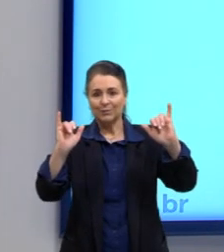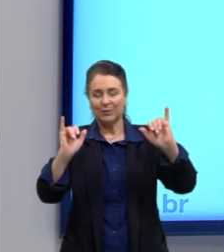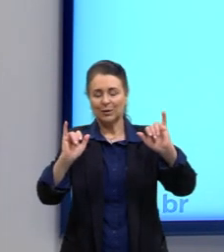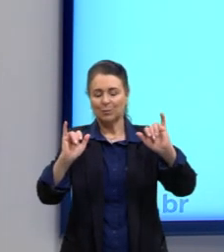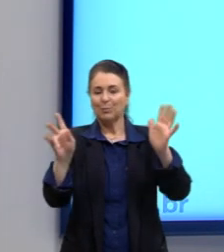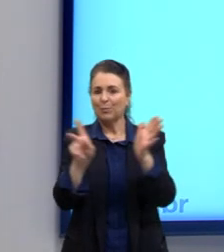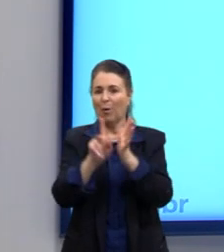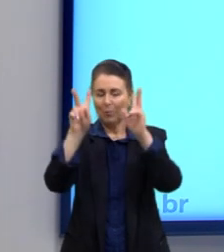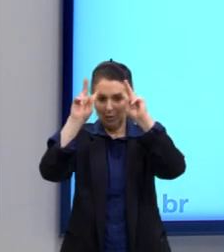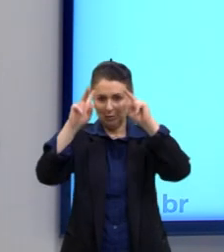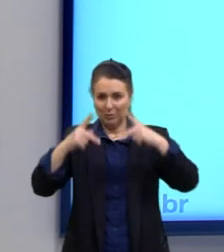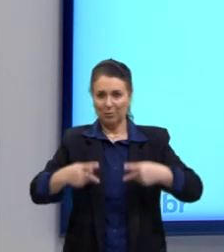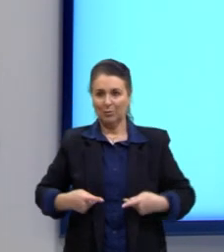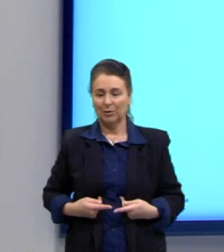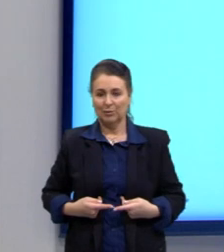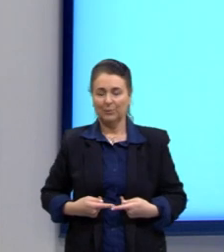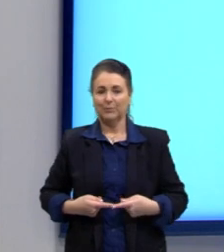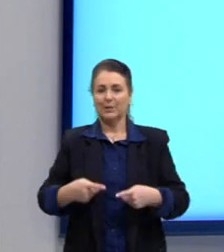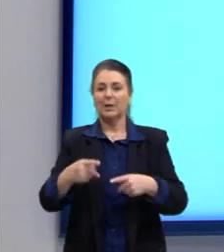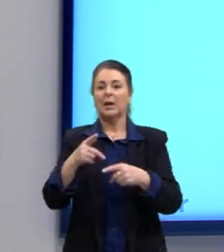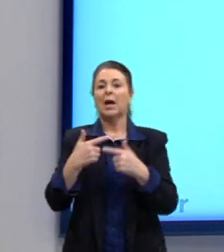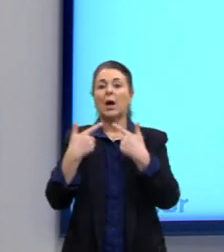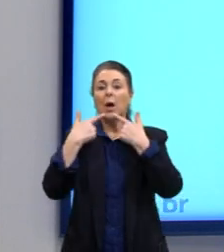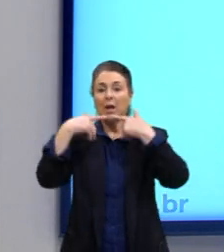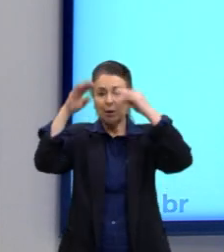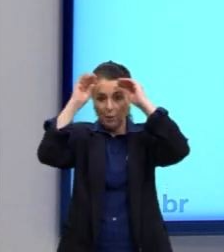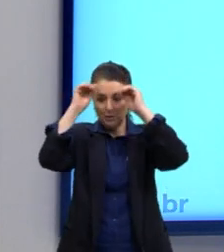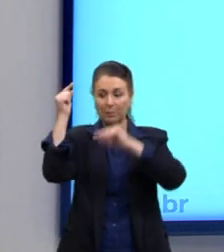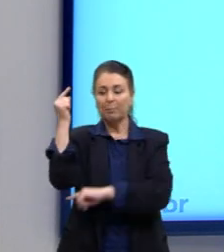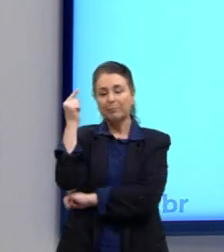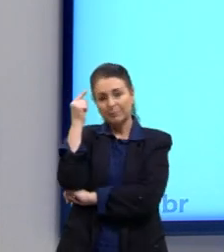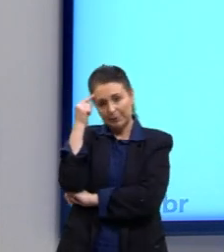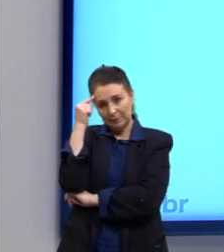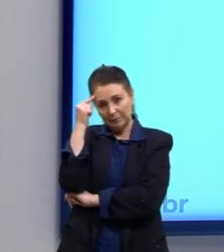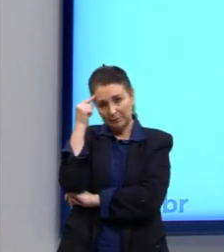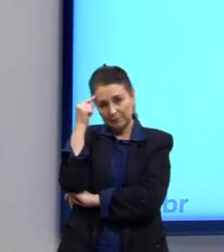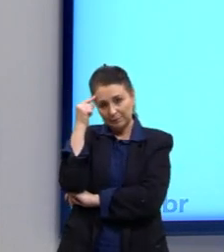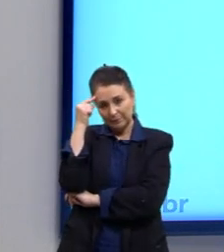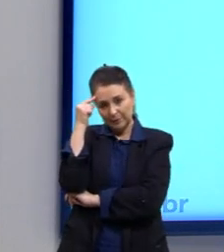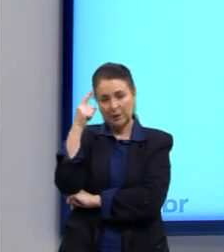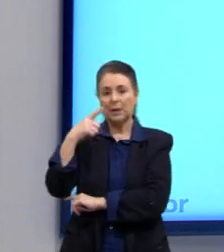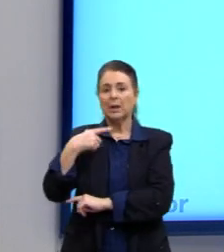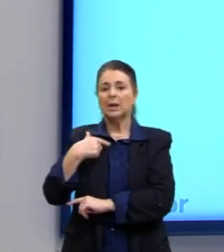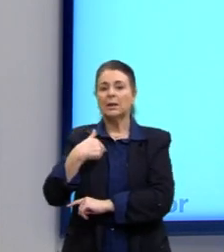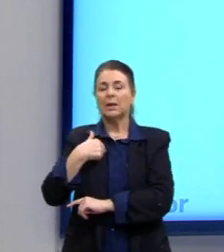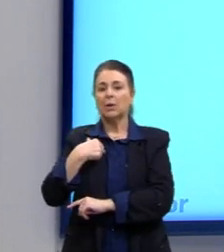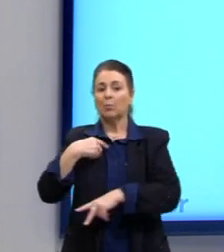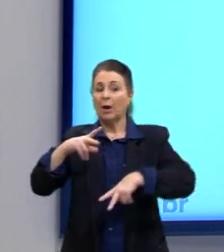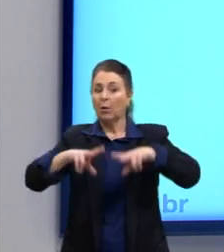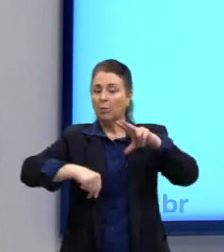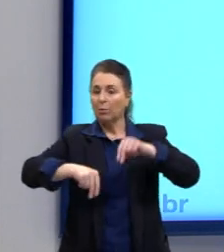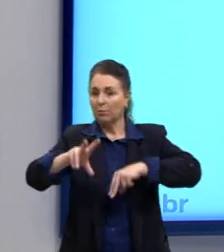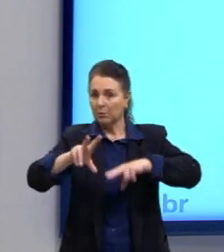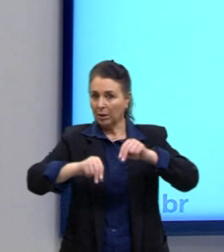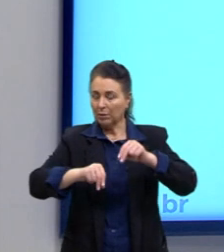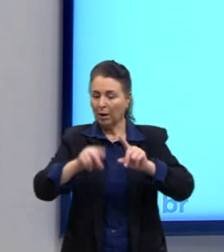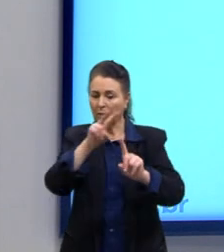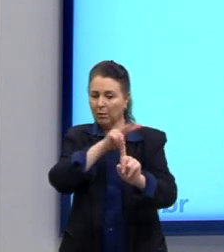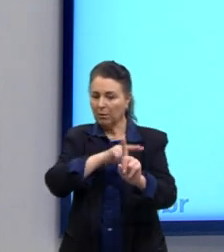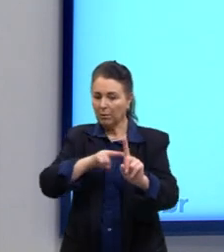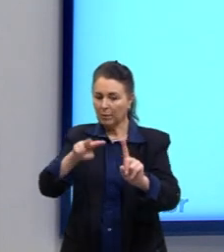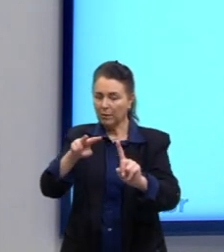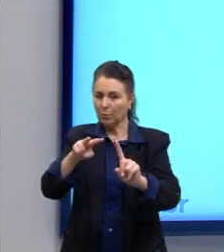ser humano né olha só a linguagem e pensamento né nós temos então uma linguagem concreta percepções